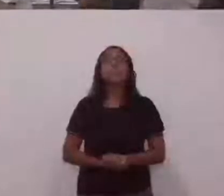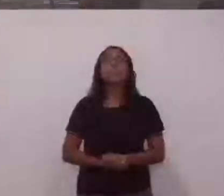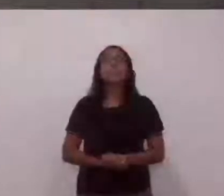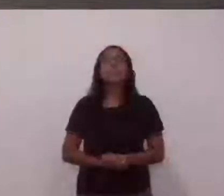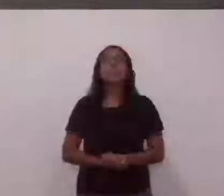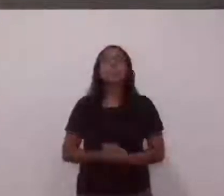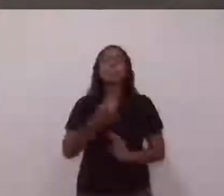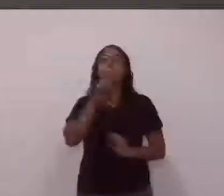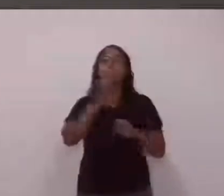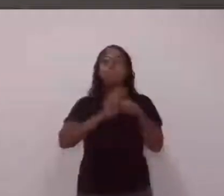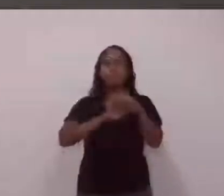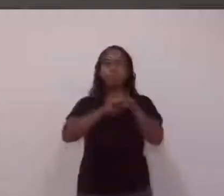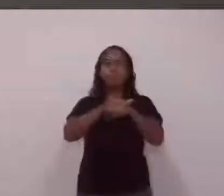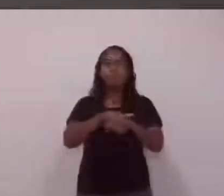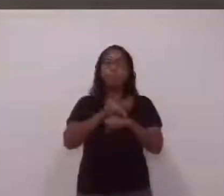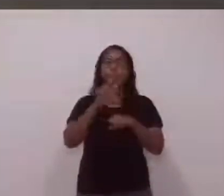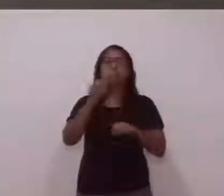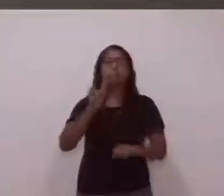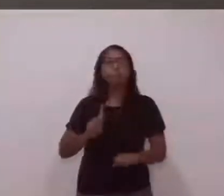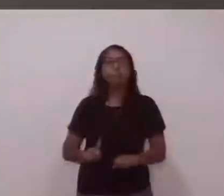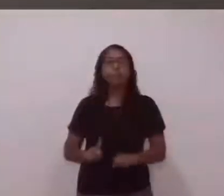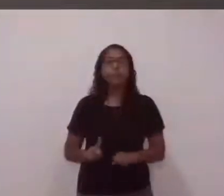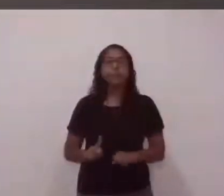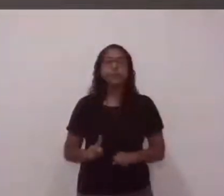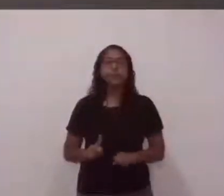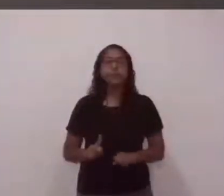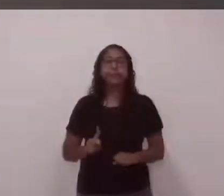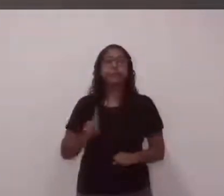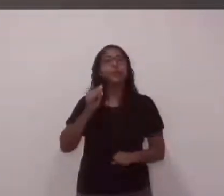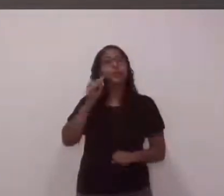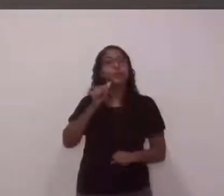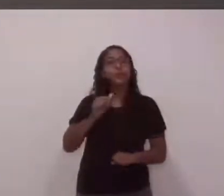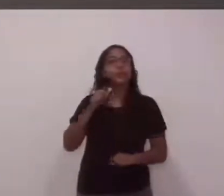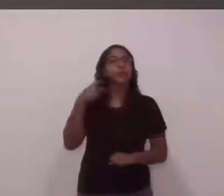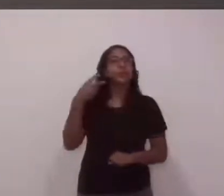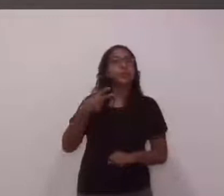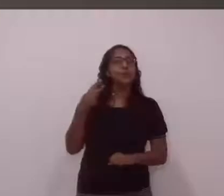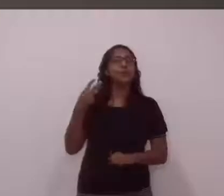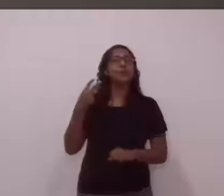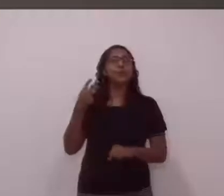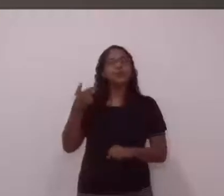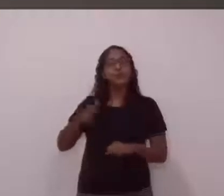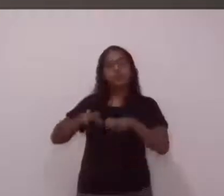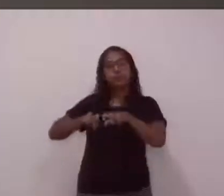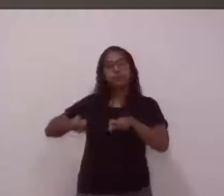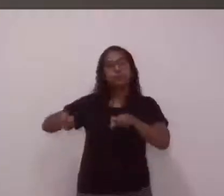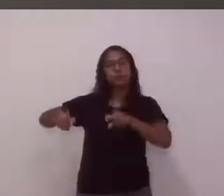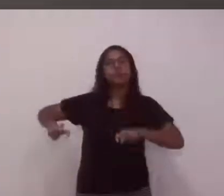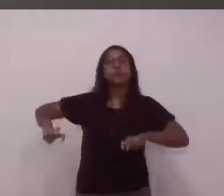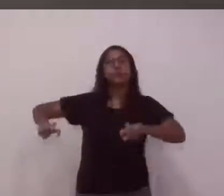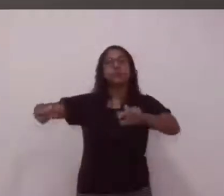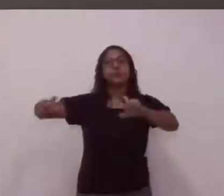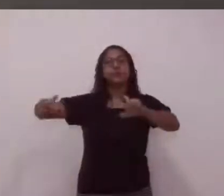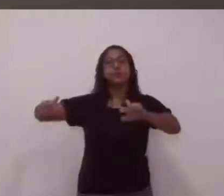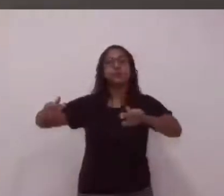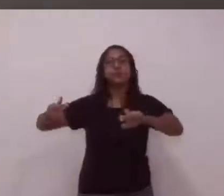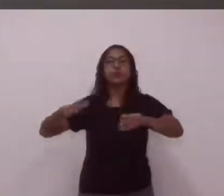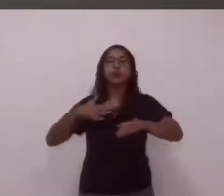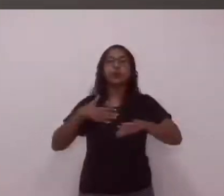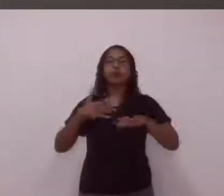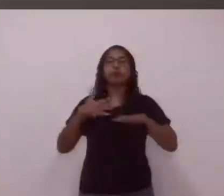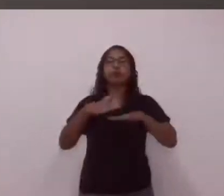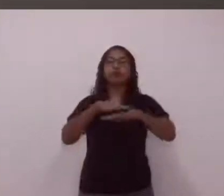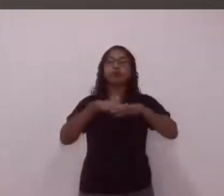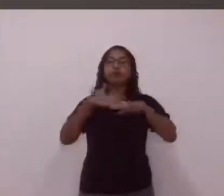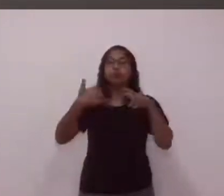boa noite presidente vereadoras vereadores vou falar meio baixo porque